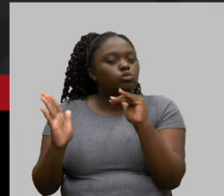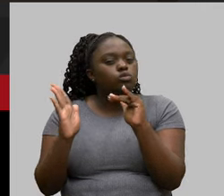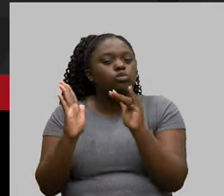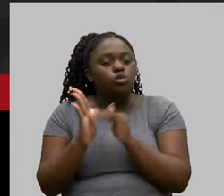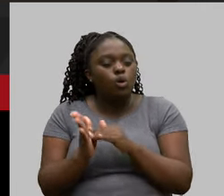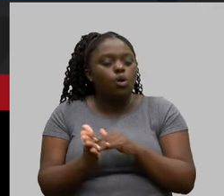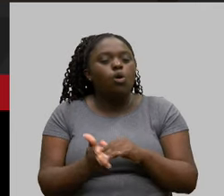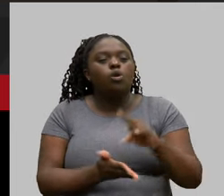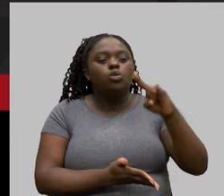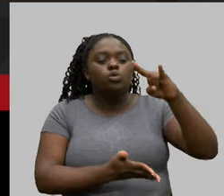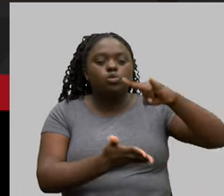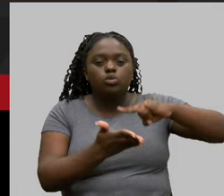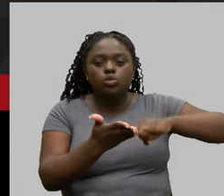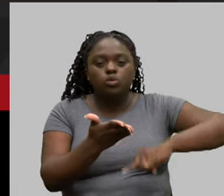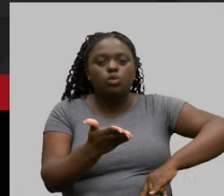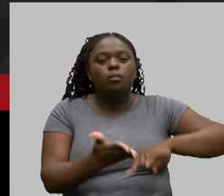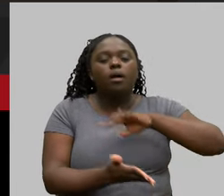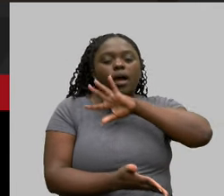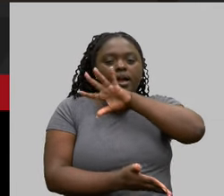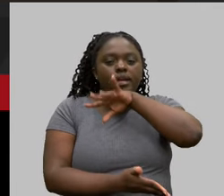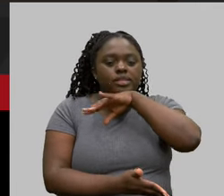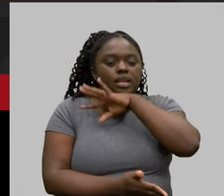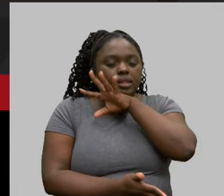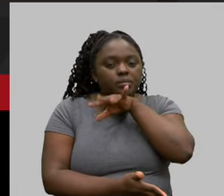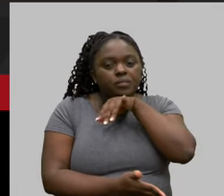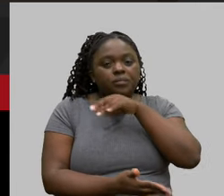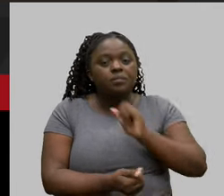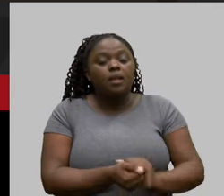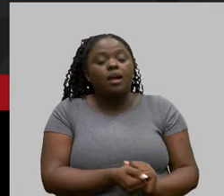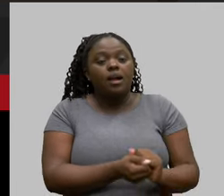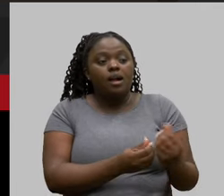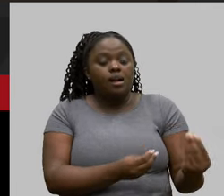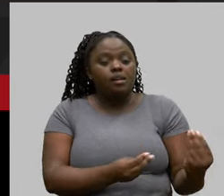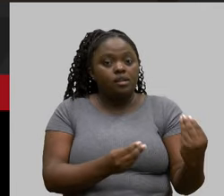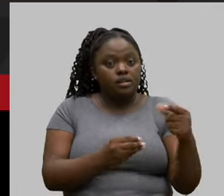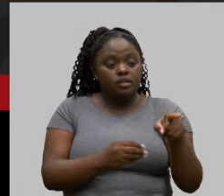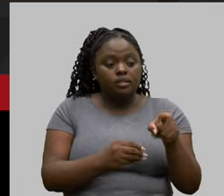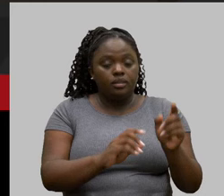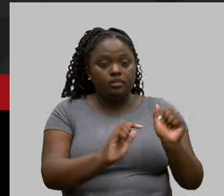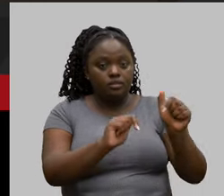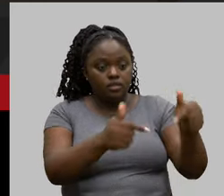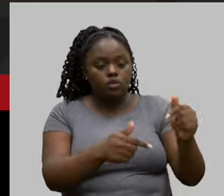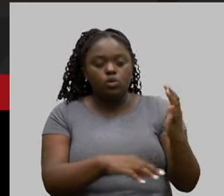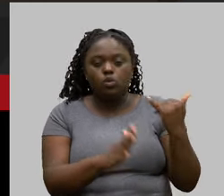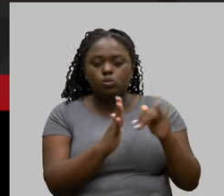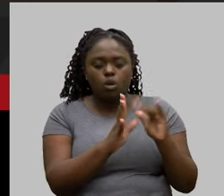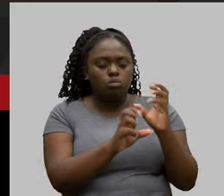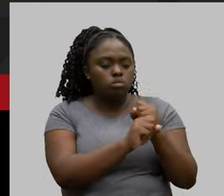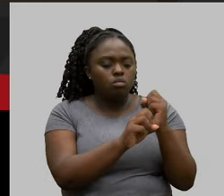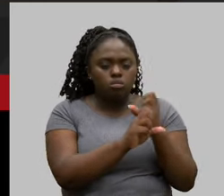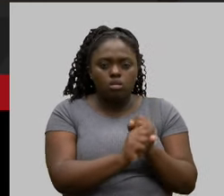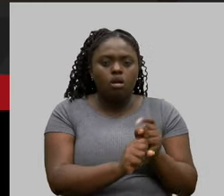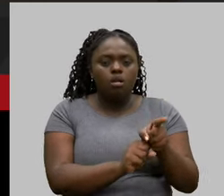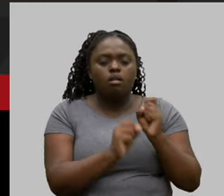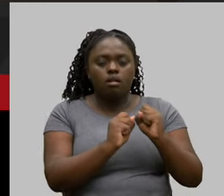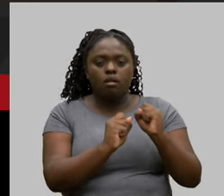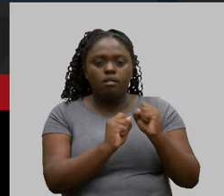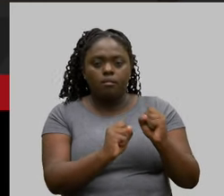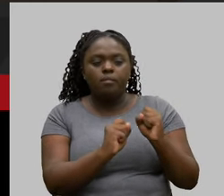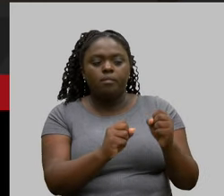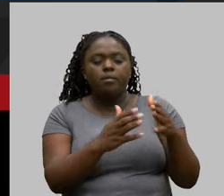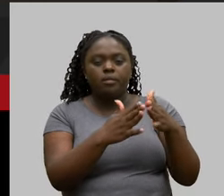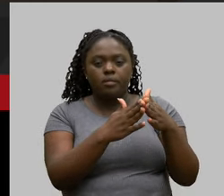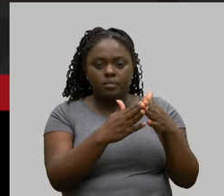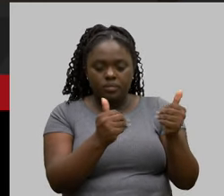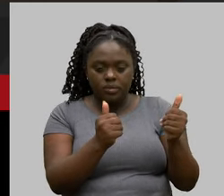ele vai fazer que o ente público vai fazer eh uma eventual compensação previdenciária né que ele pode pedir pro pro regime